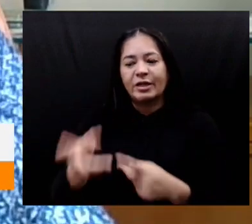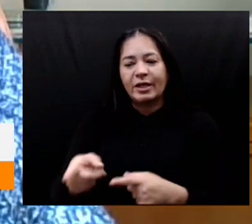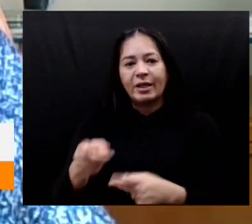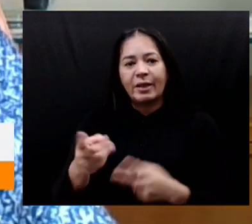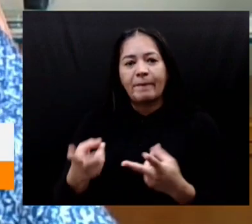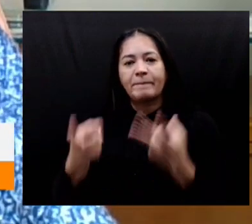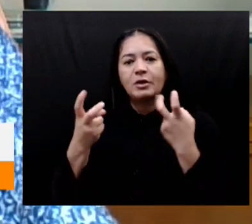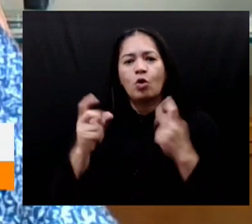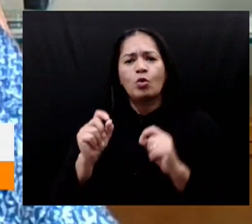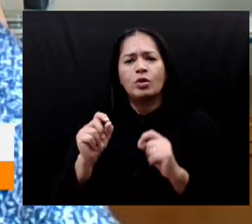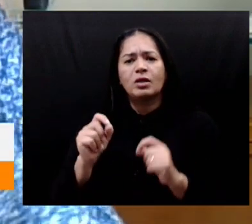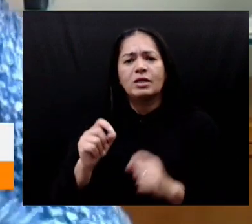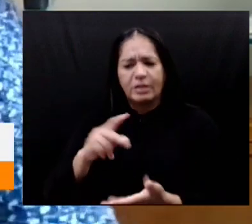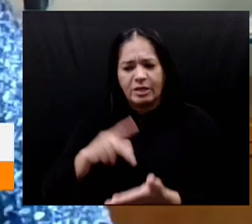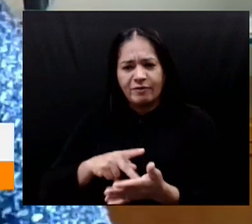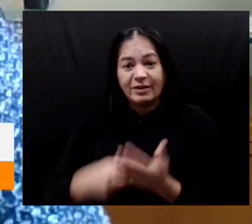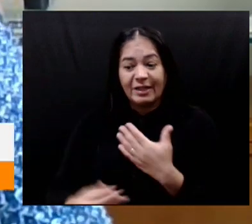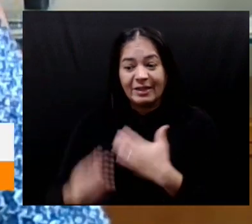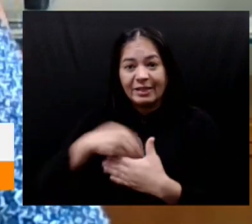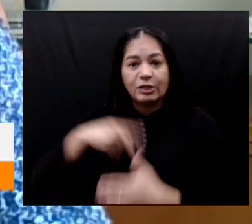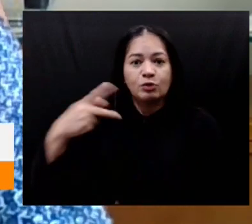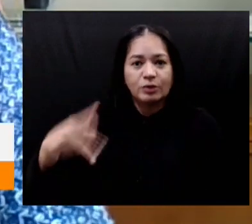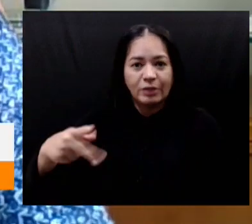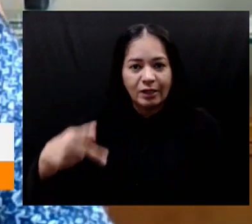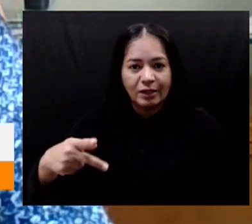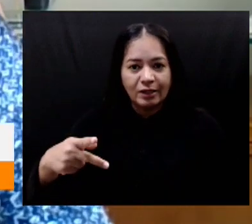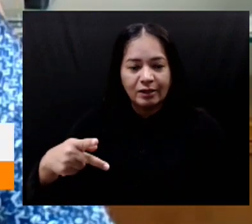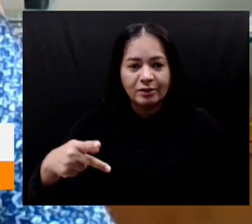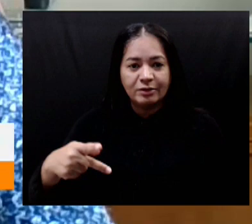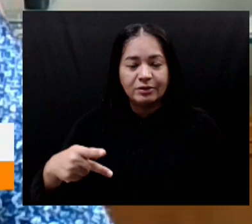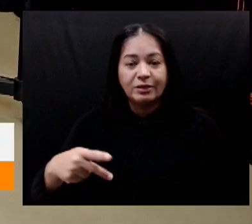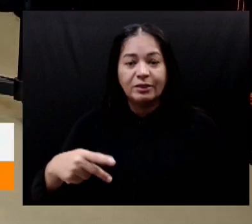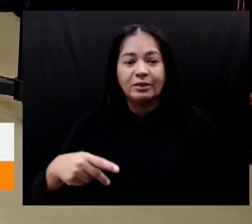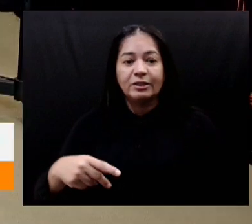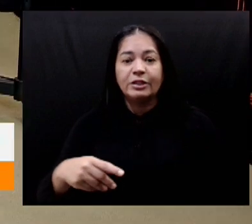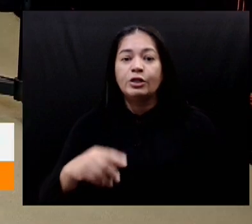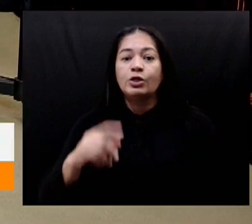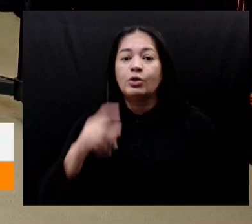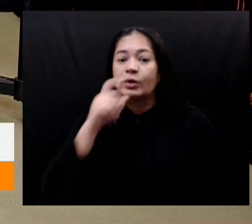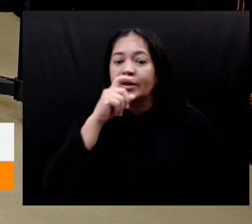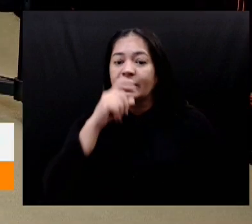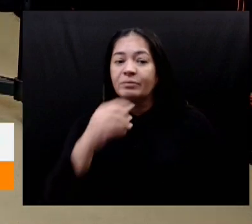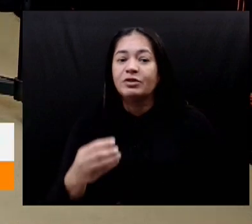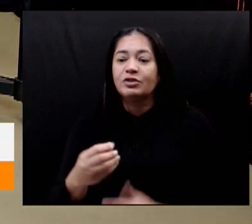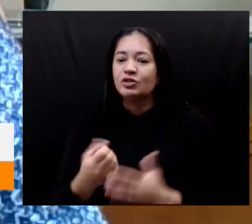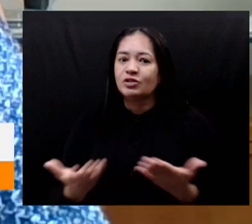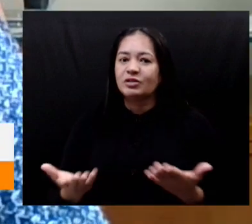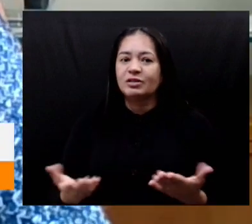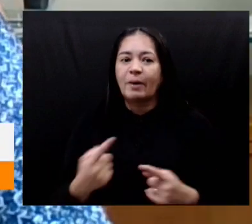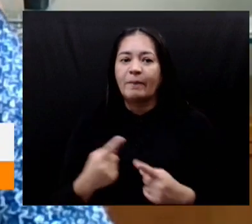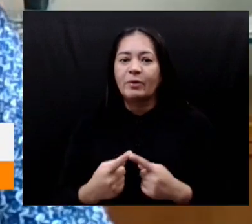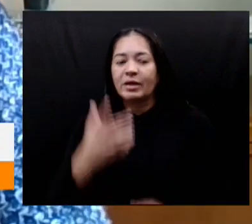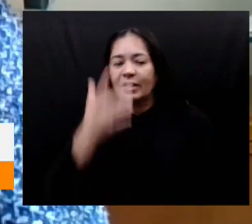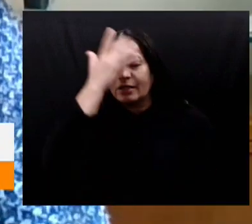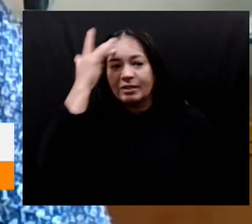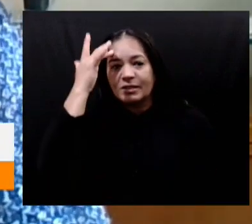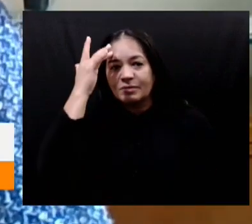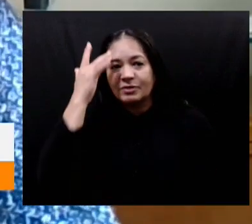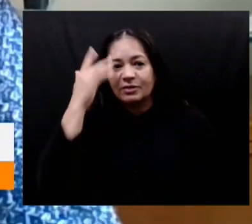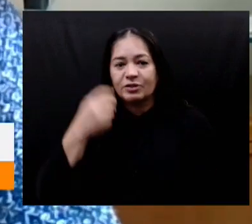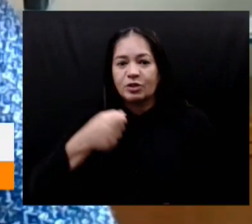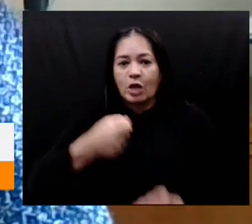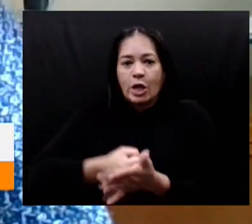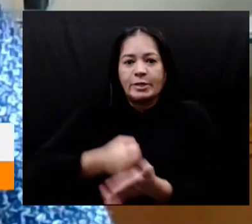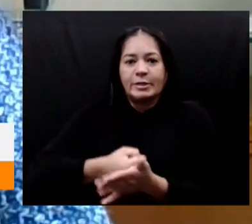dentro dela e o que é a fantasia. Porque às vezes a Nossa. pessoa exige algo dela própria que é